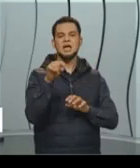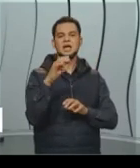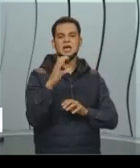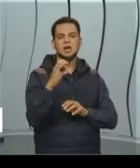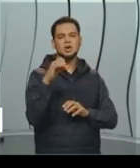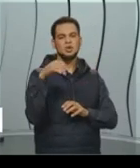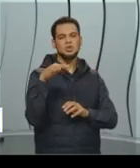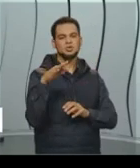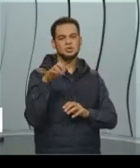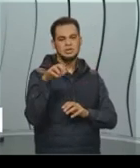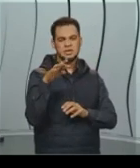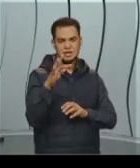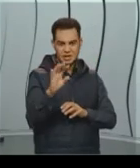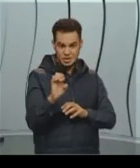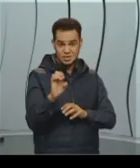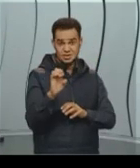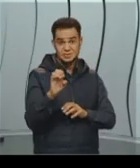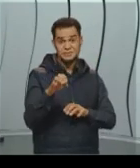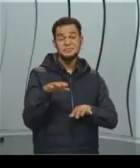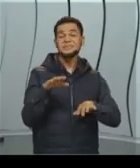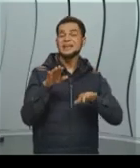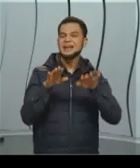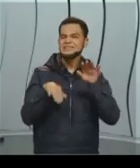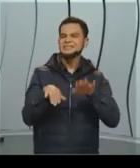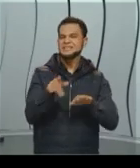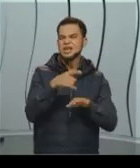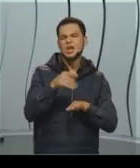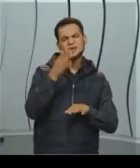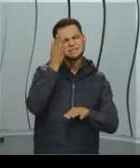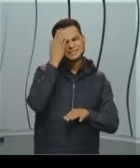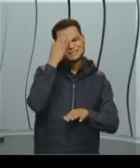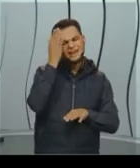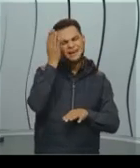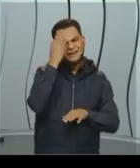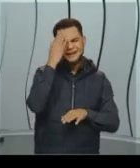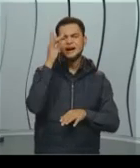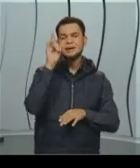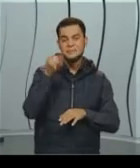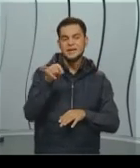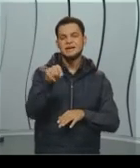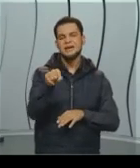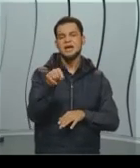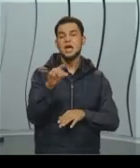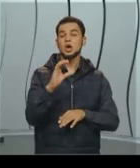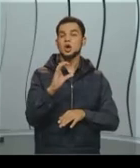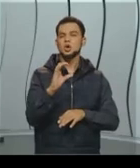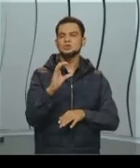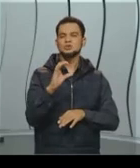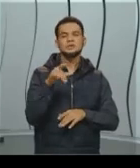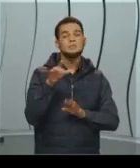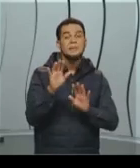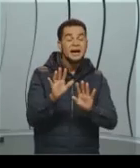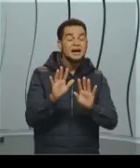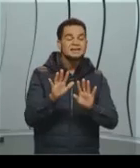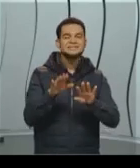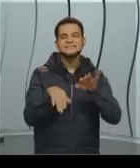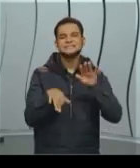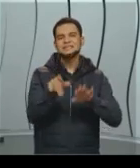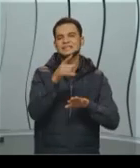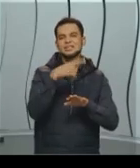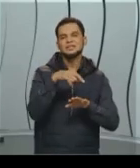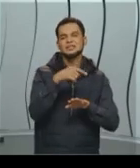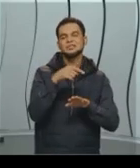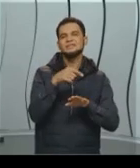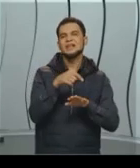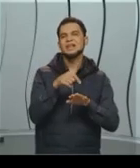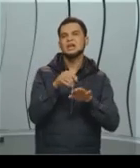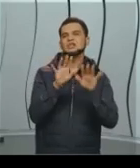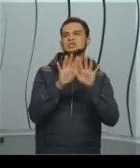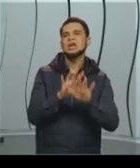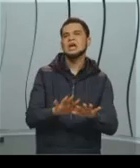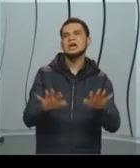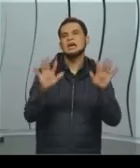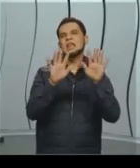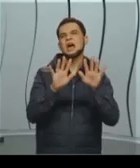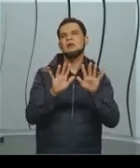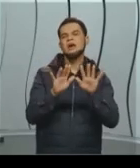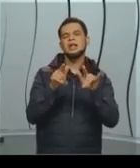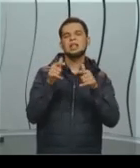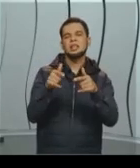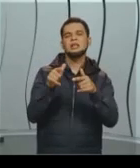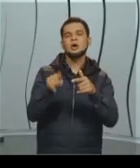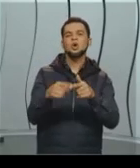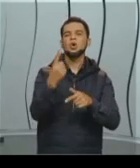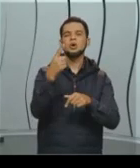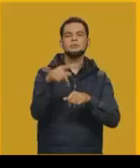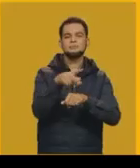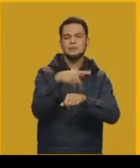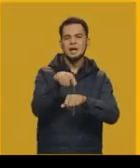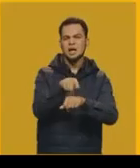na fala, né, na forma como se trata esse continente, entender de uma maneira generalizada, como se fosse apenas mais um país.